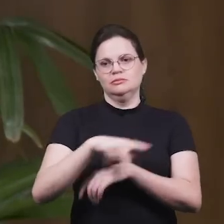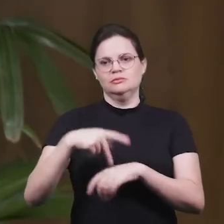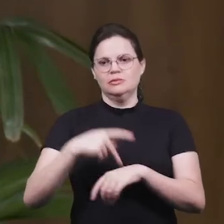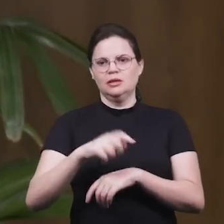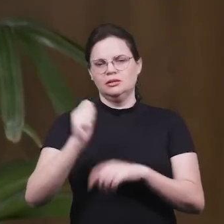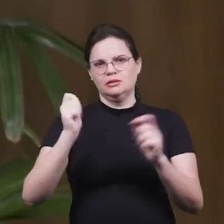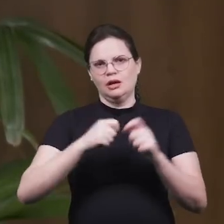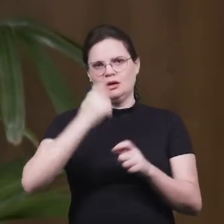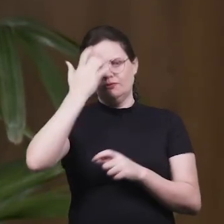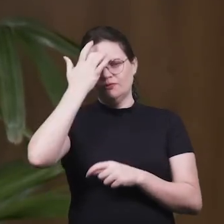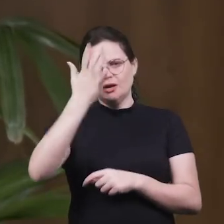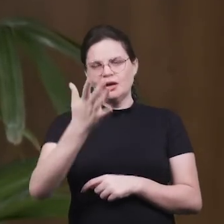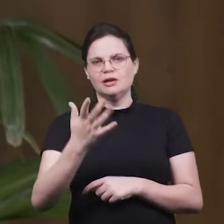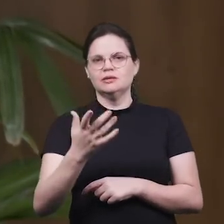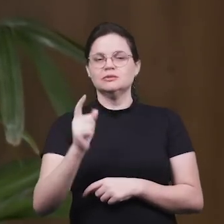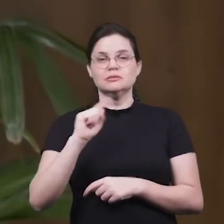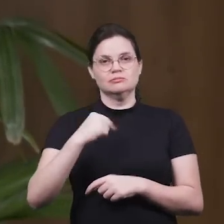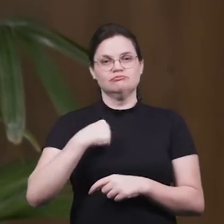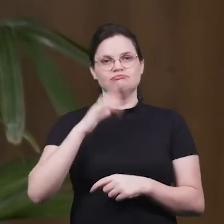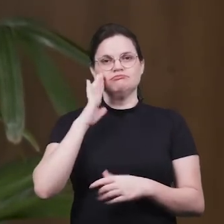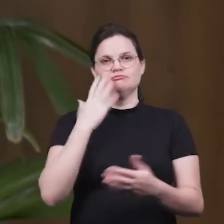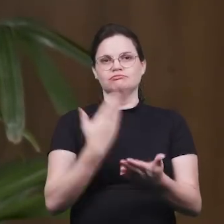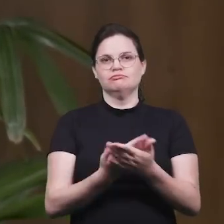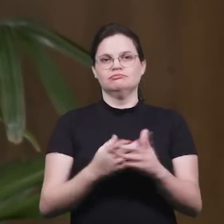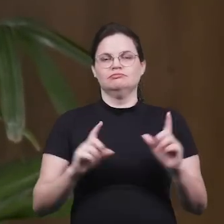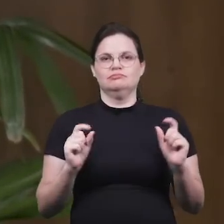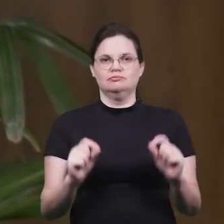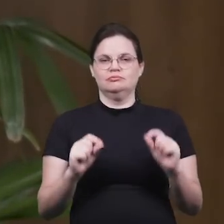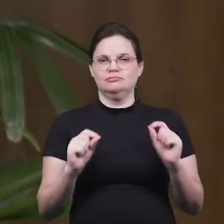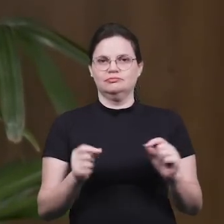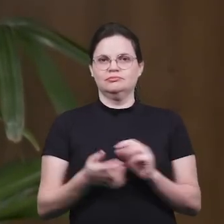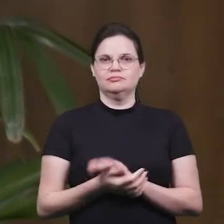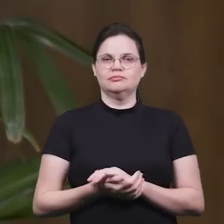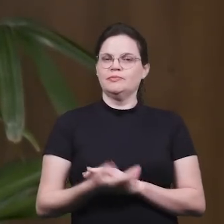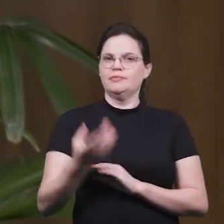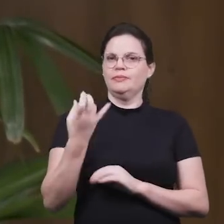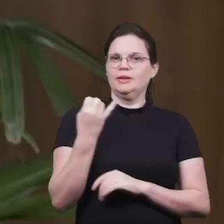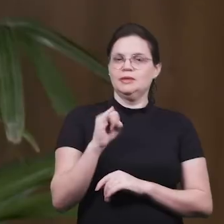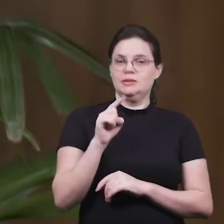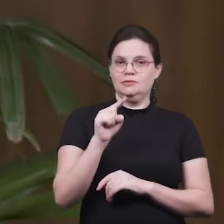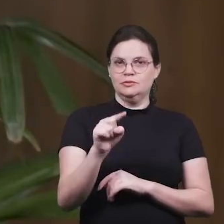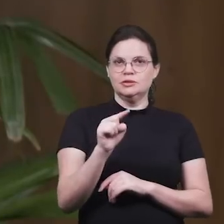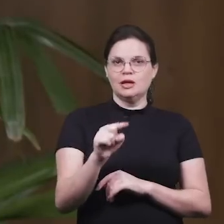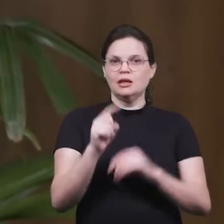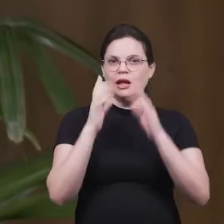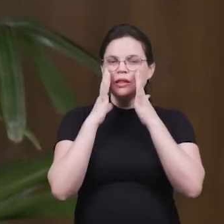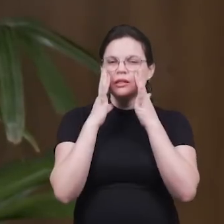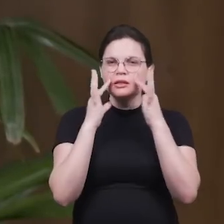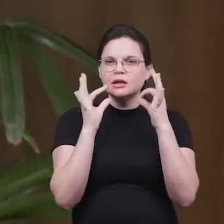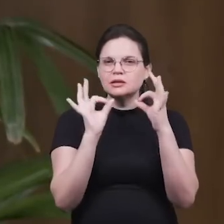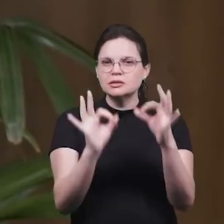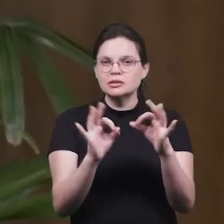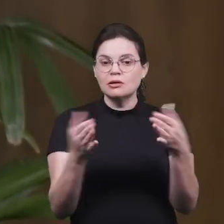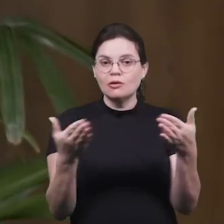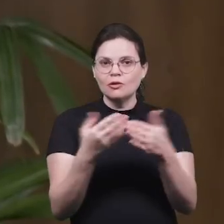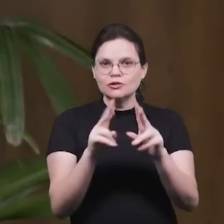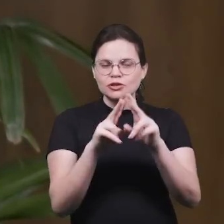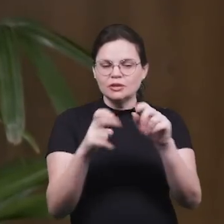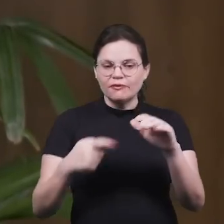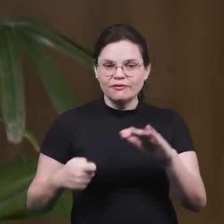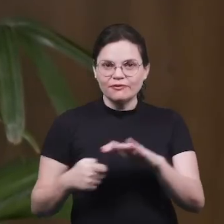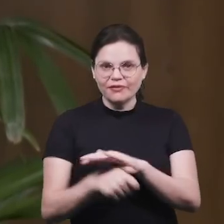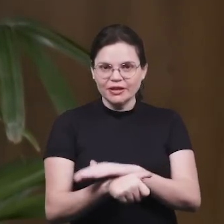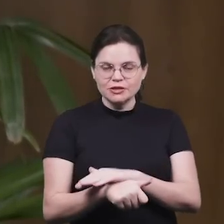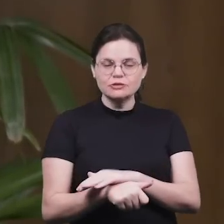bastante. Então eu creio que se um pouquinho prestar mais atenção no investimento